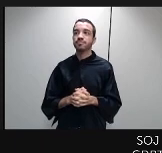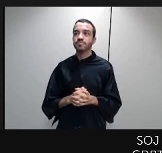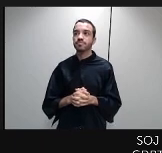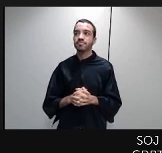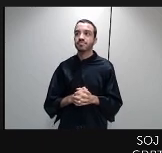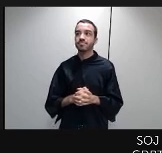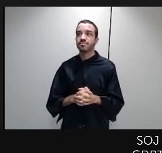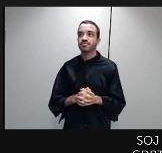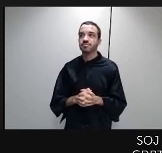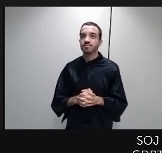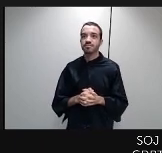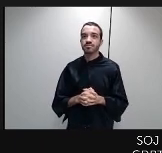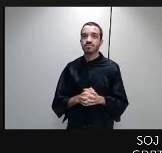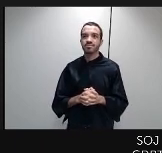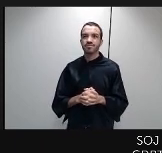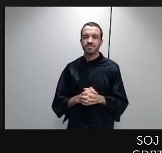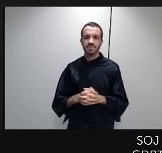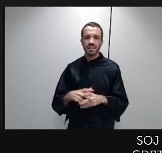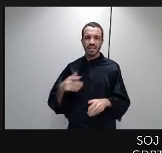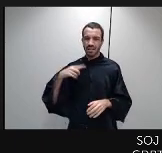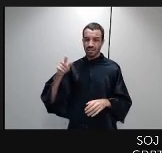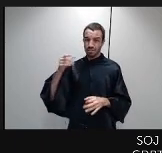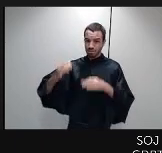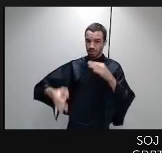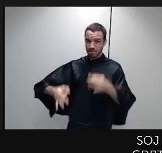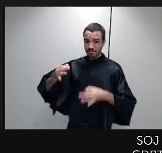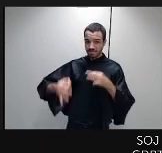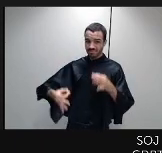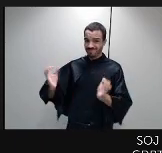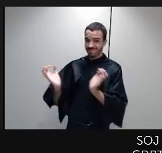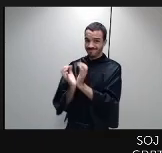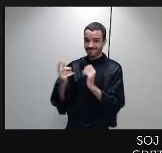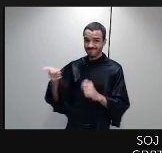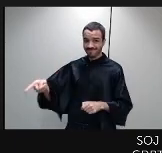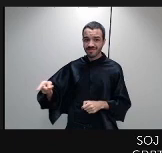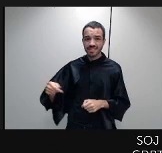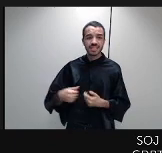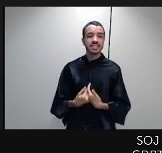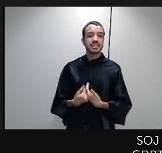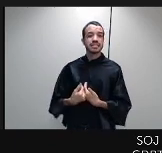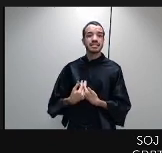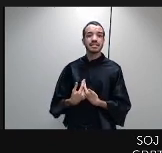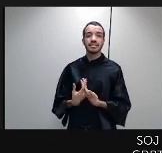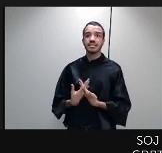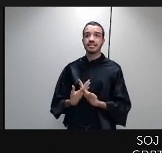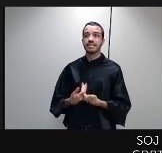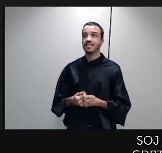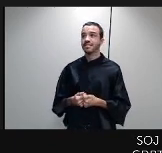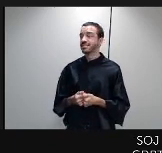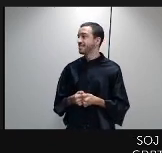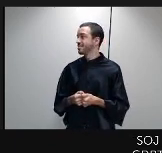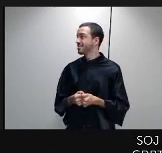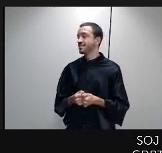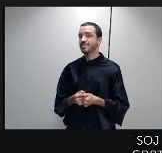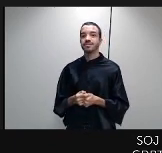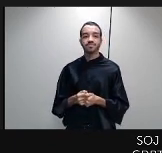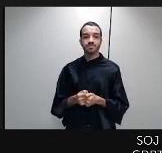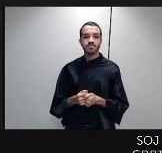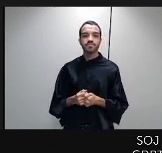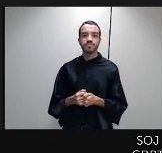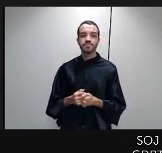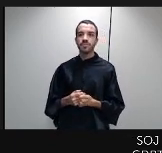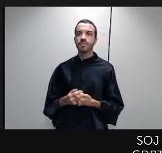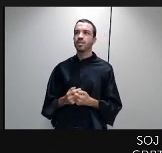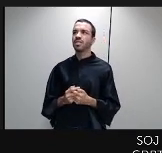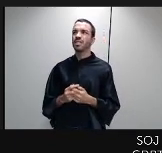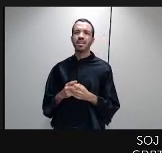posição para o julgamento desse caso que eu entendo oral depois vamos ouvir os outros colegas mas teria uma bora ver a responsabilidade objetiva não é objetivo